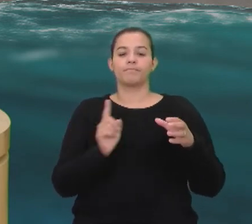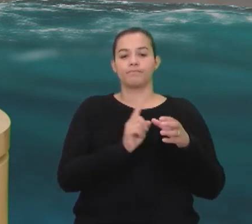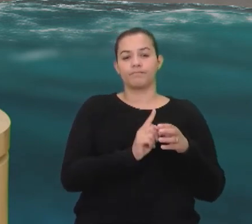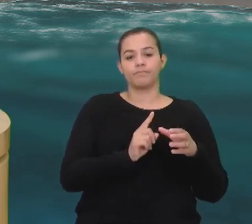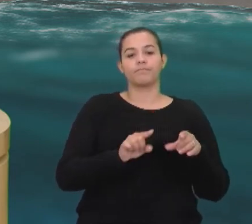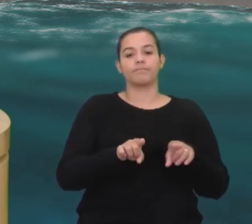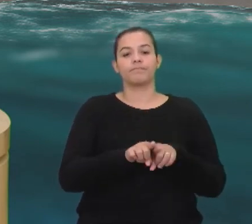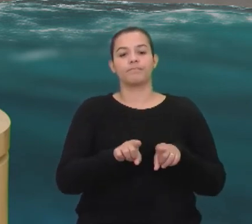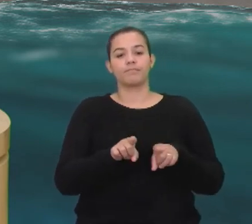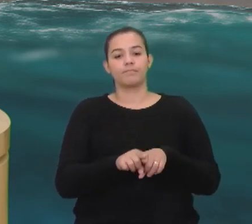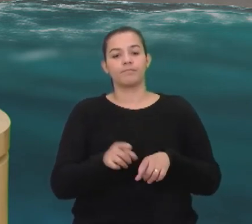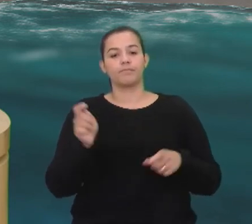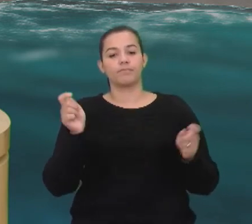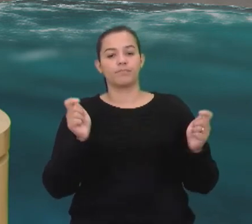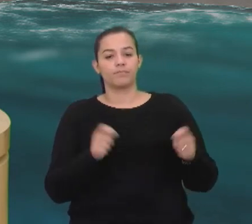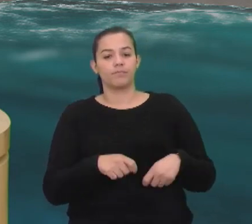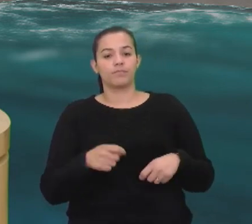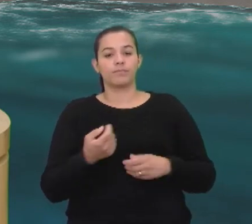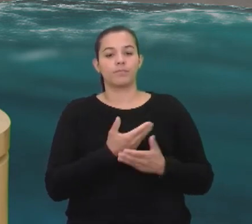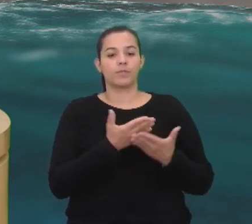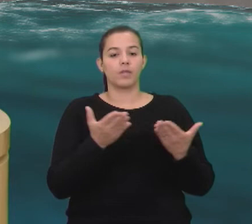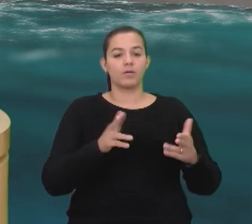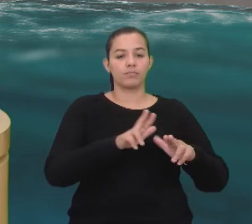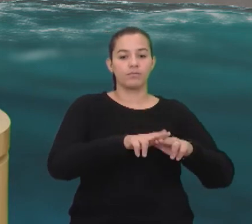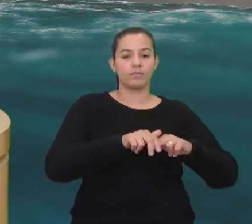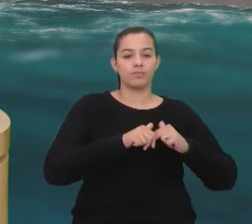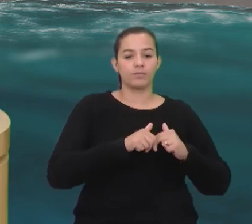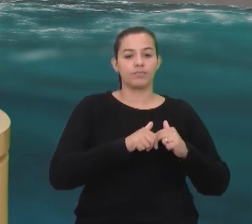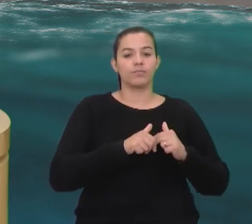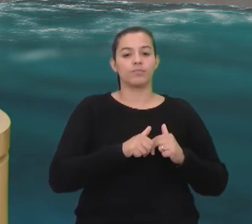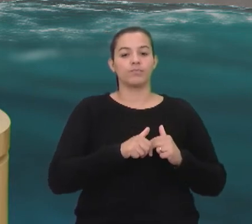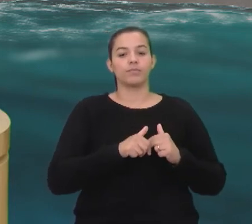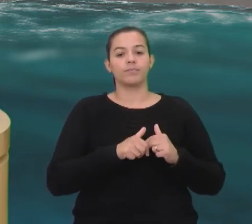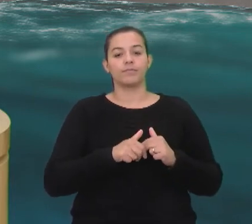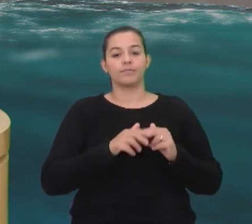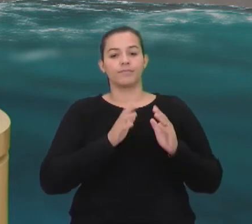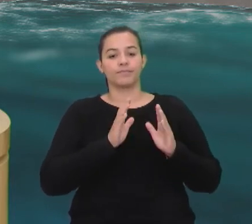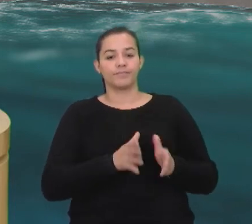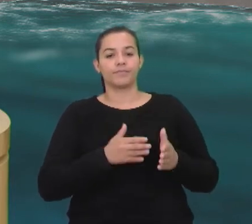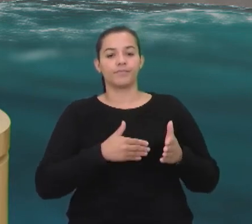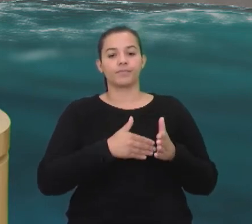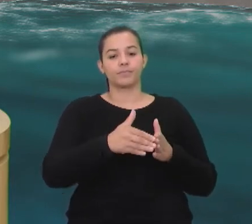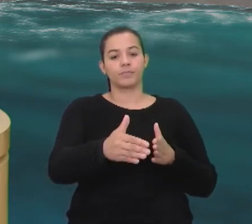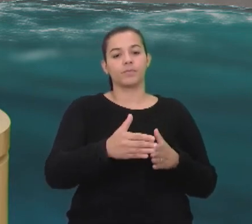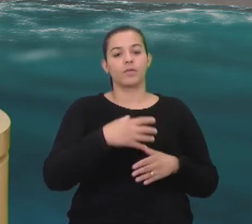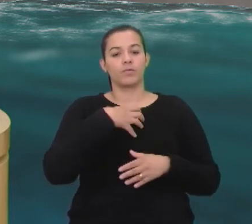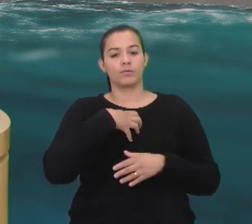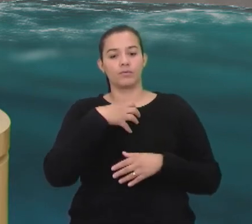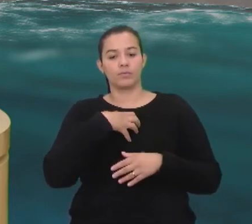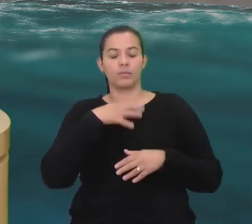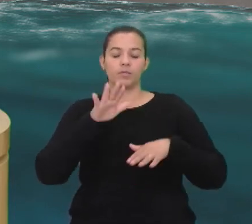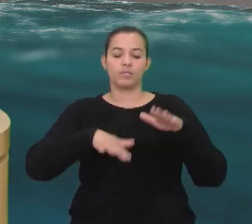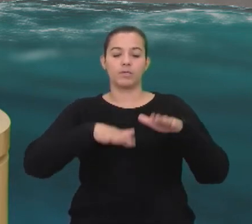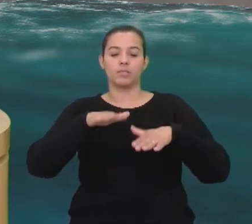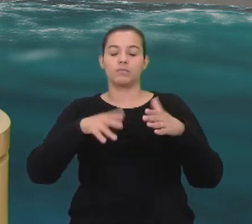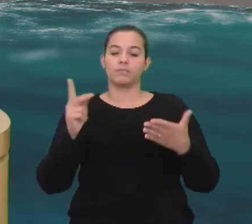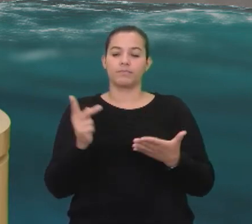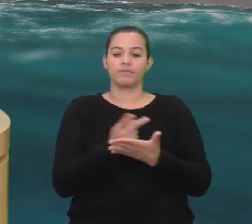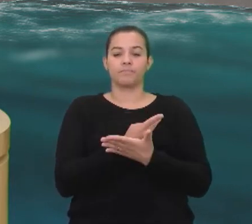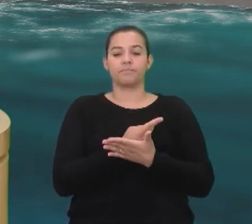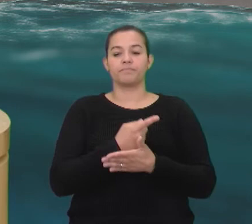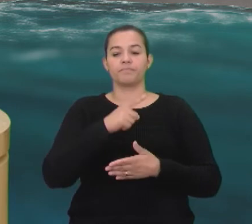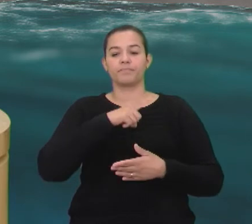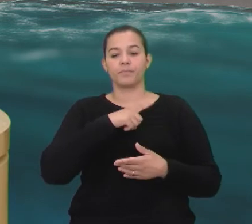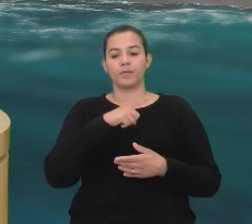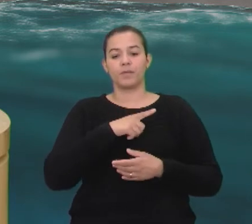sentimento de que então, por algum motivo, né, e já adianto que é um sentimento bem errôneo, né, mas assim, um